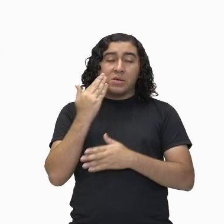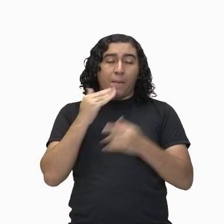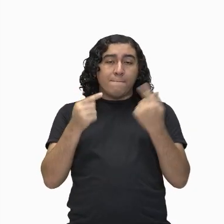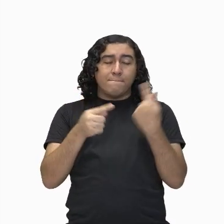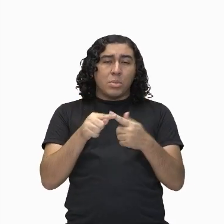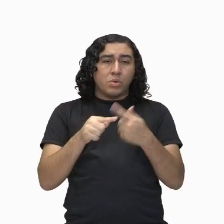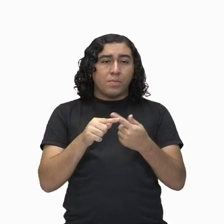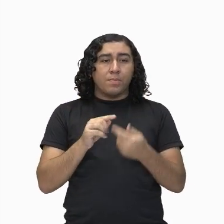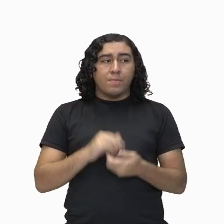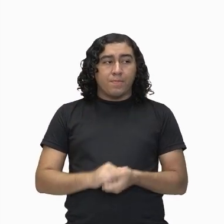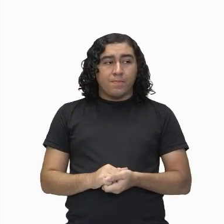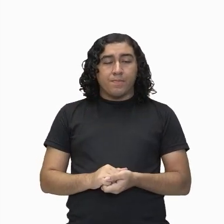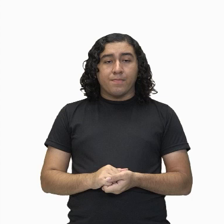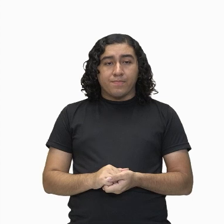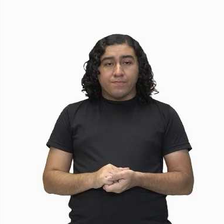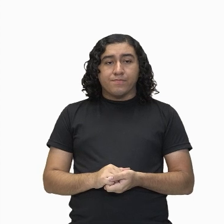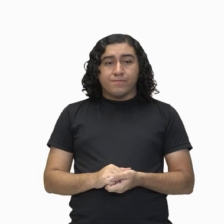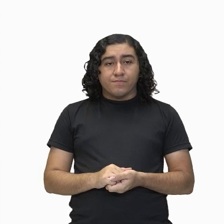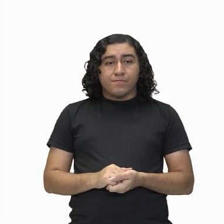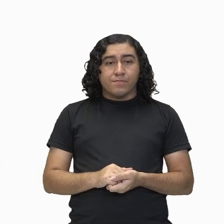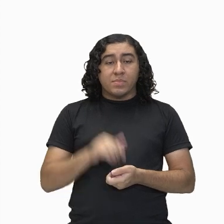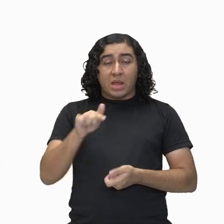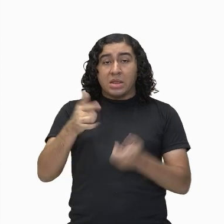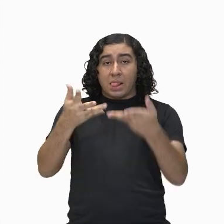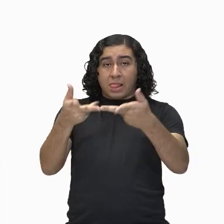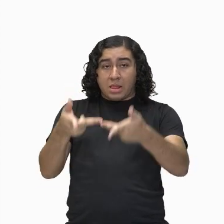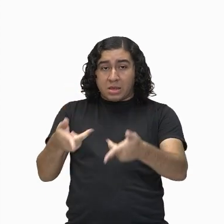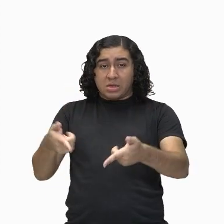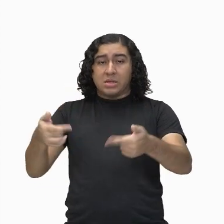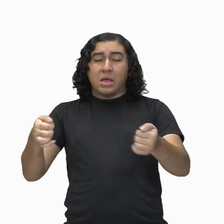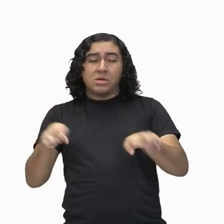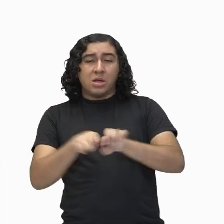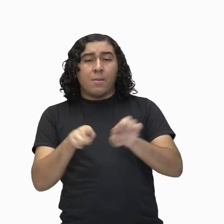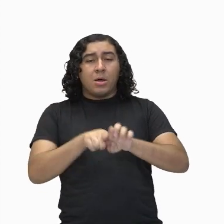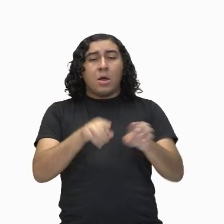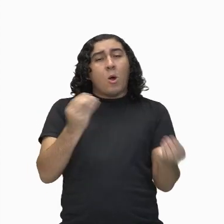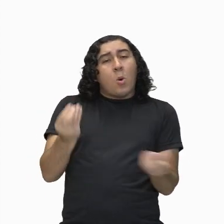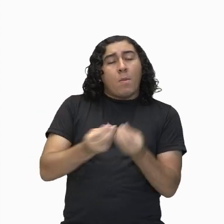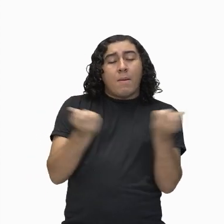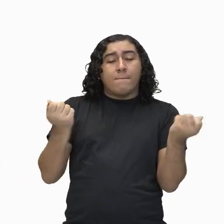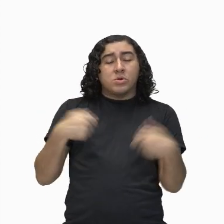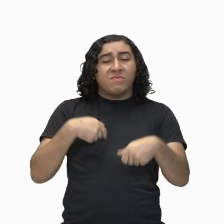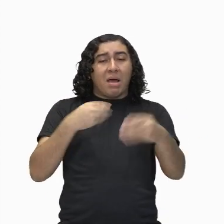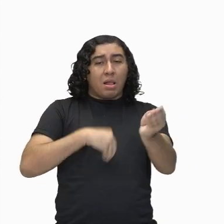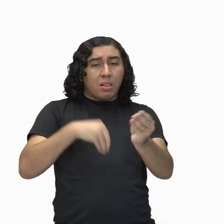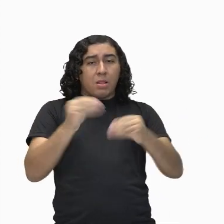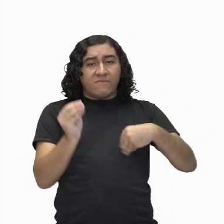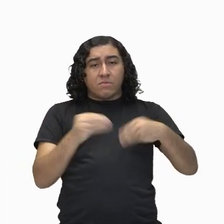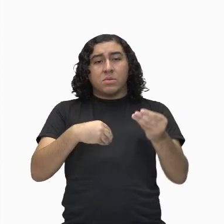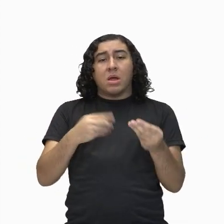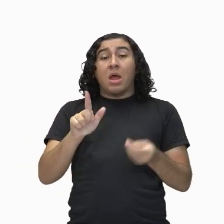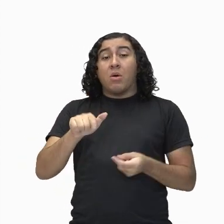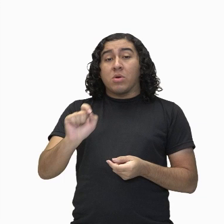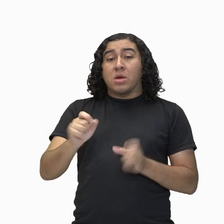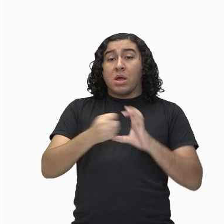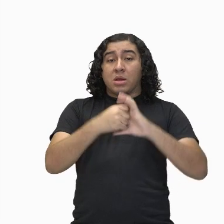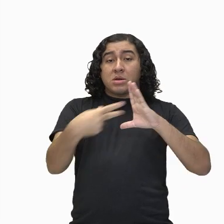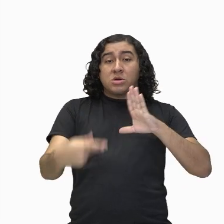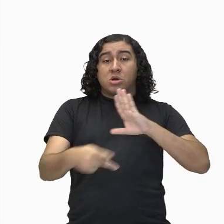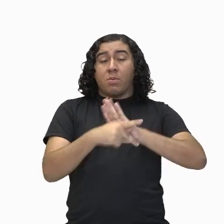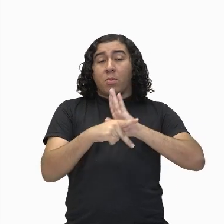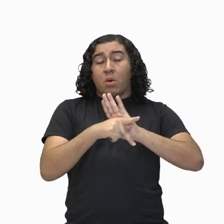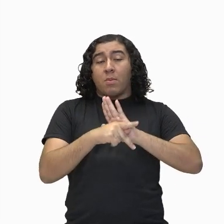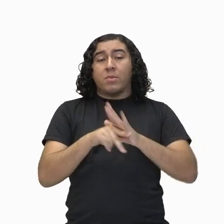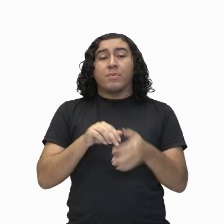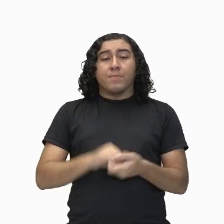diz aí. Olha só, a liquidez e sua volatilidade seriam o quê? Características